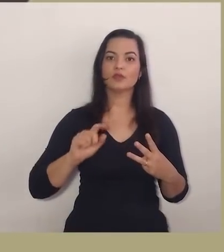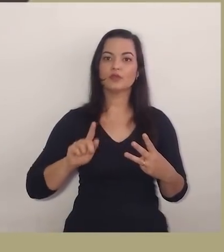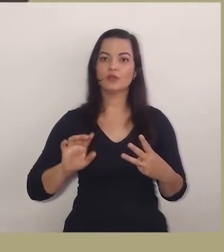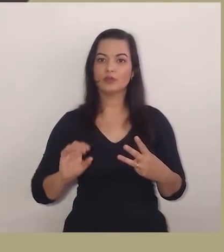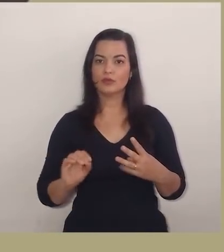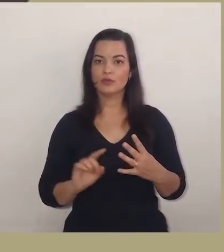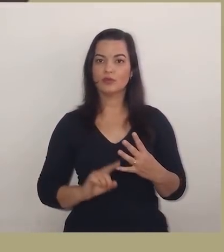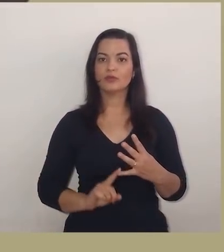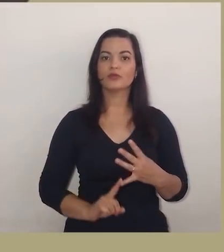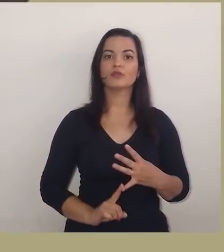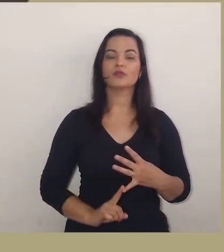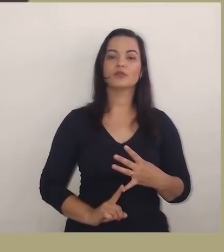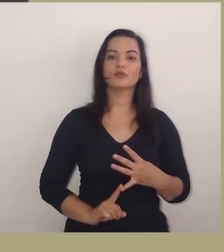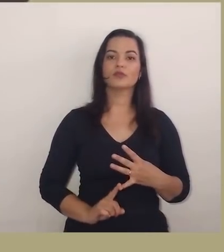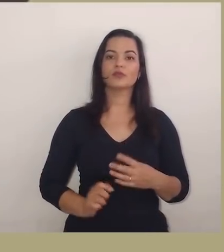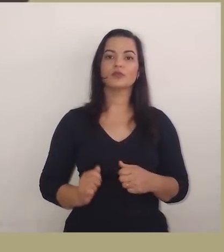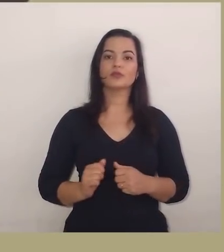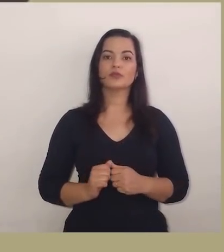Togo